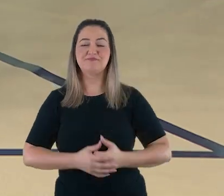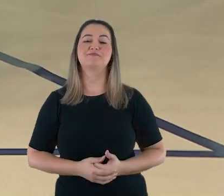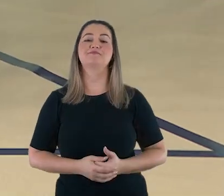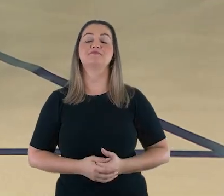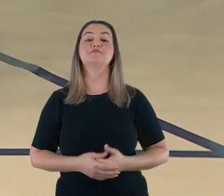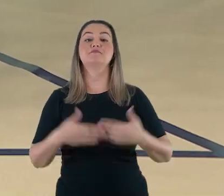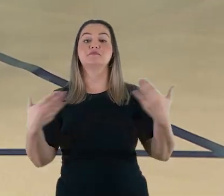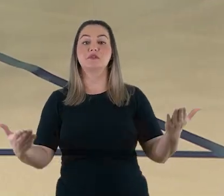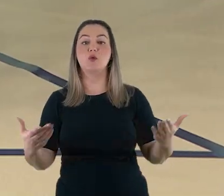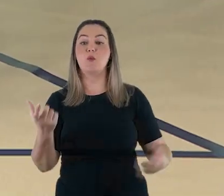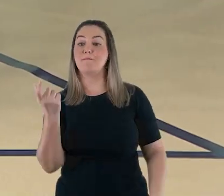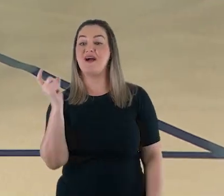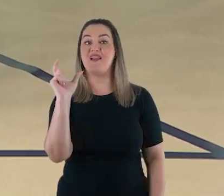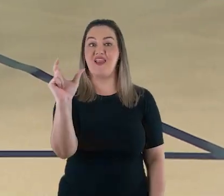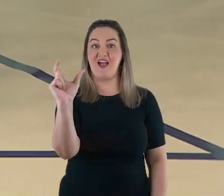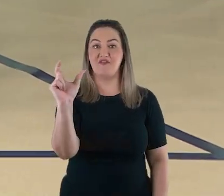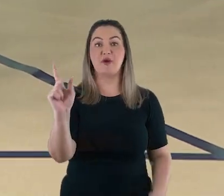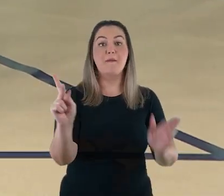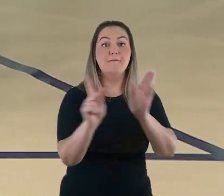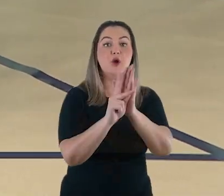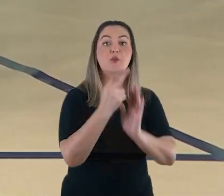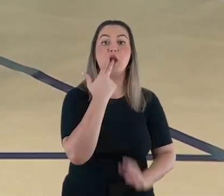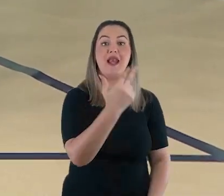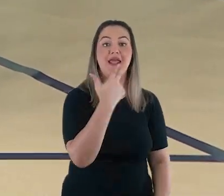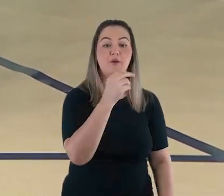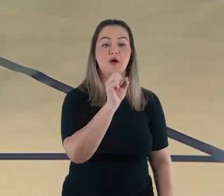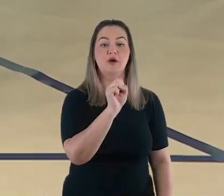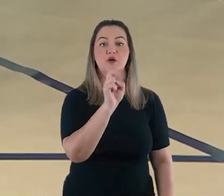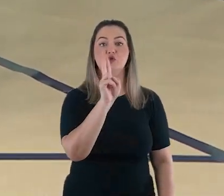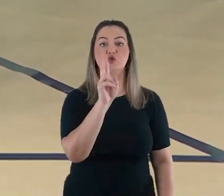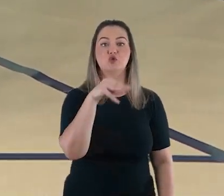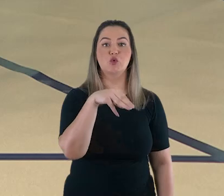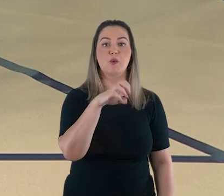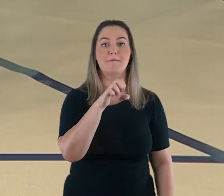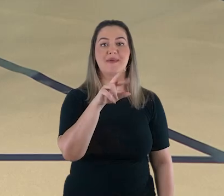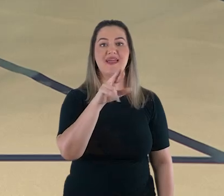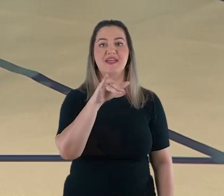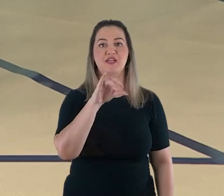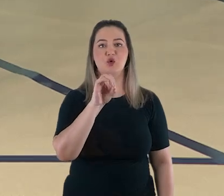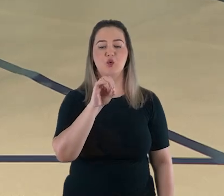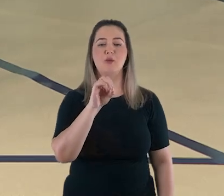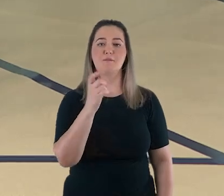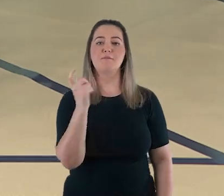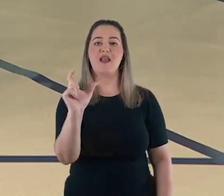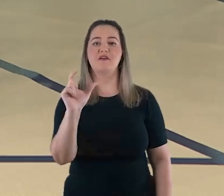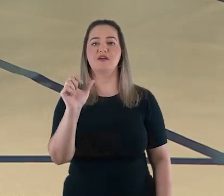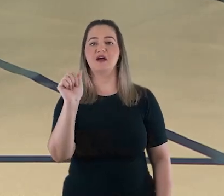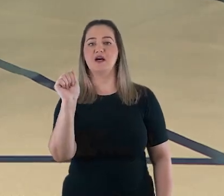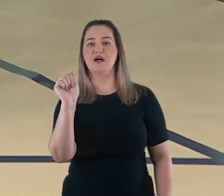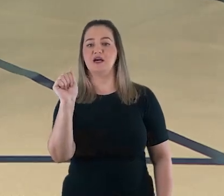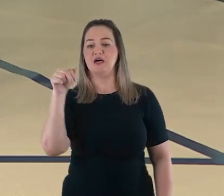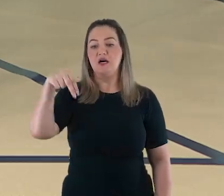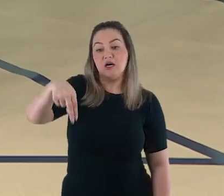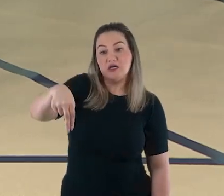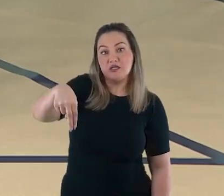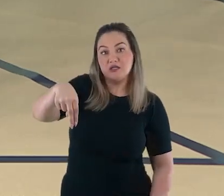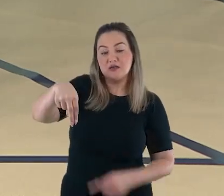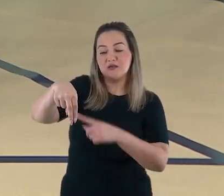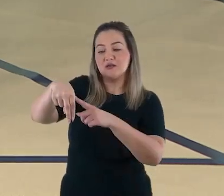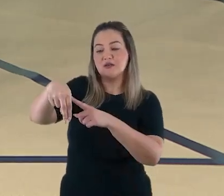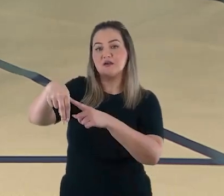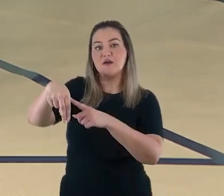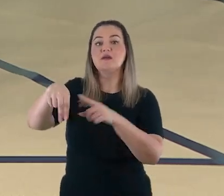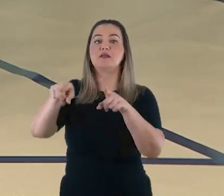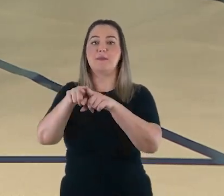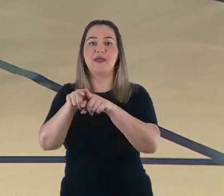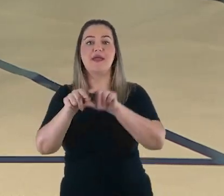o termo sumério An significa tanto céu quanto o deus An, também chamado de